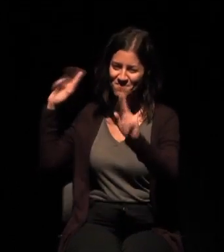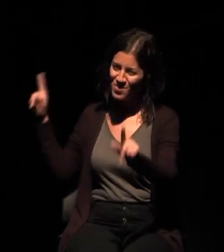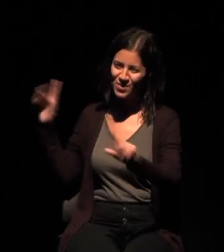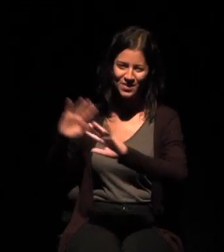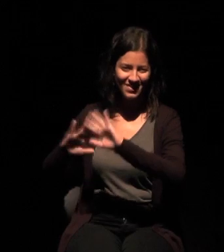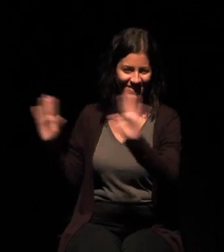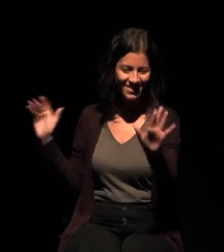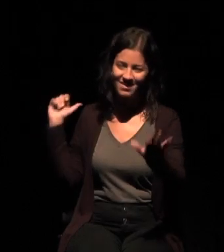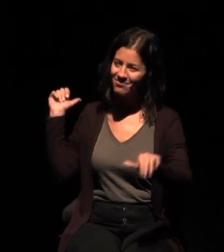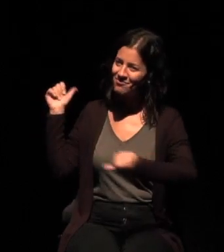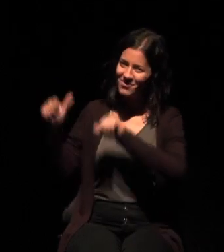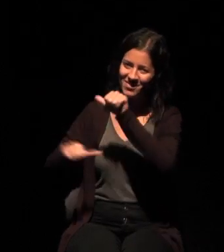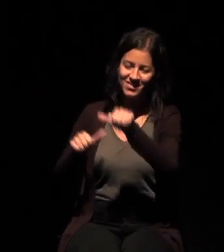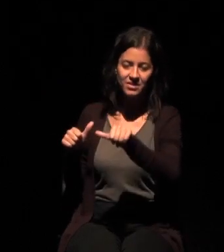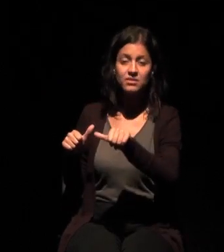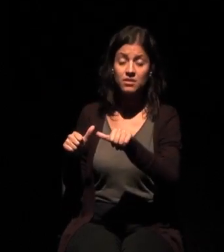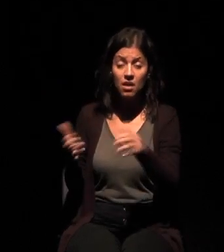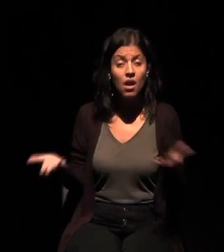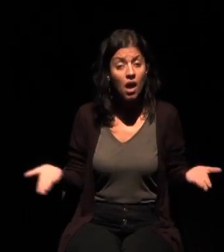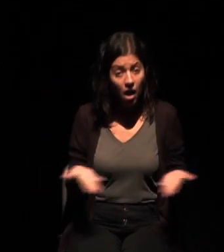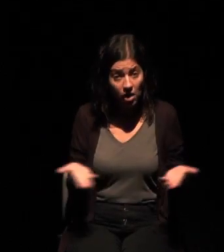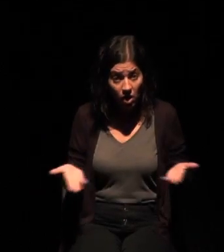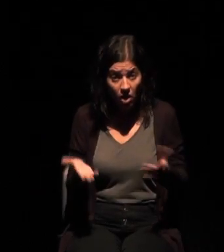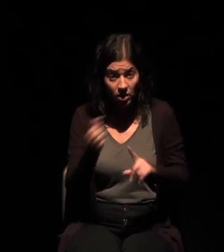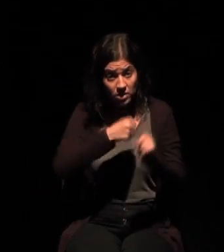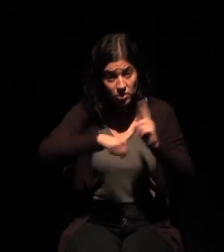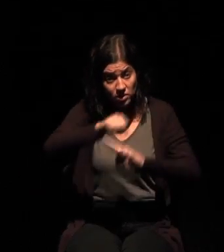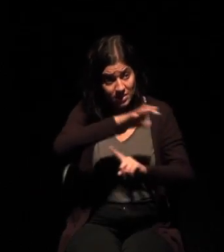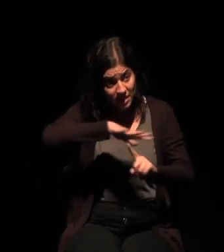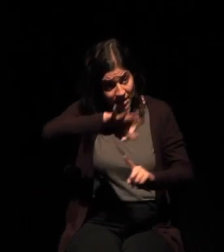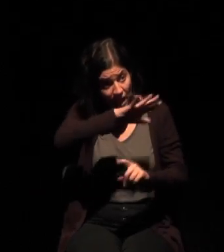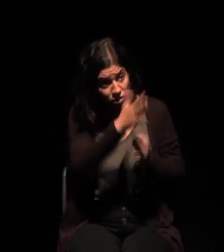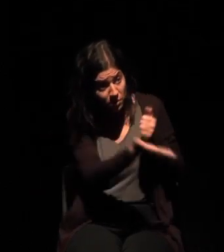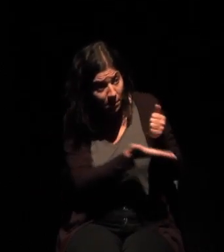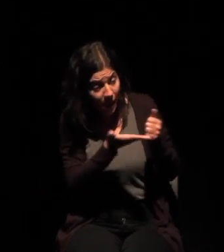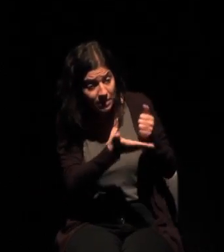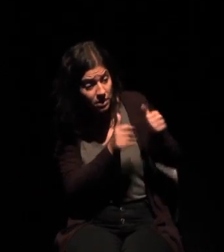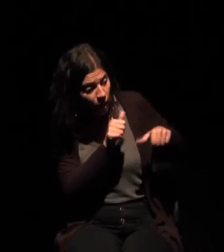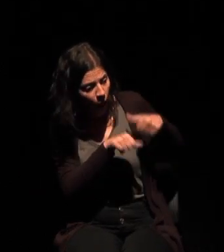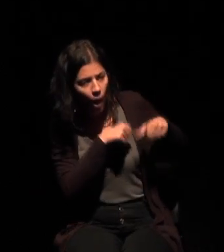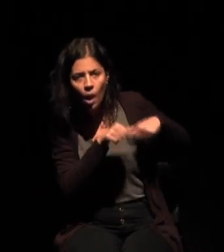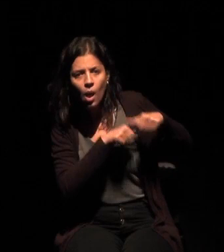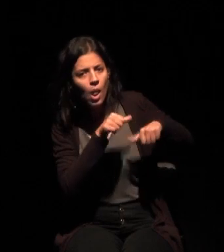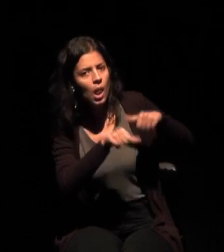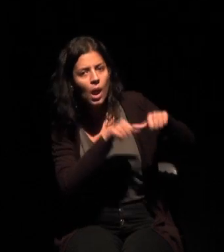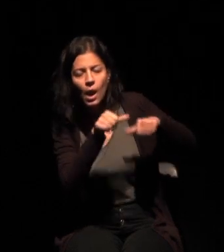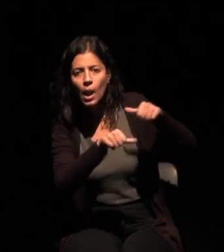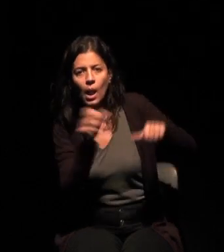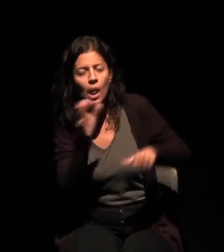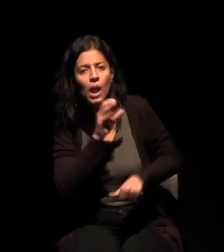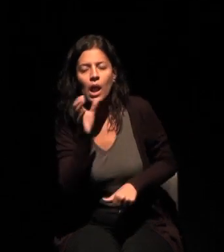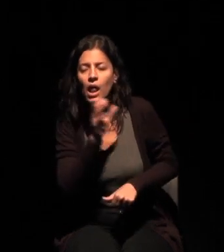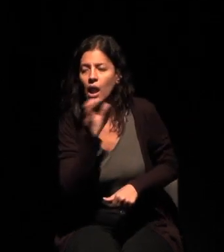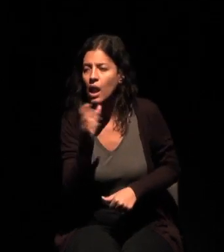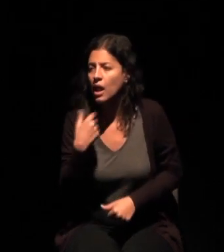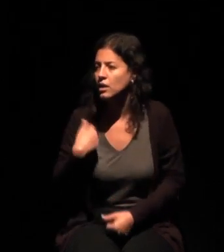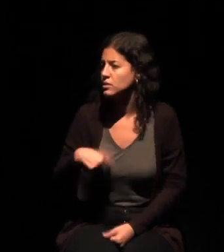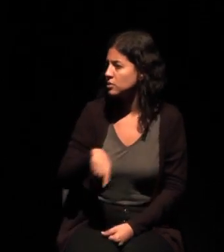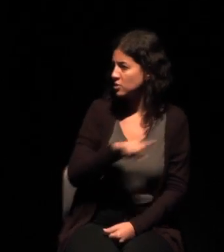outra e equilíbrio estrutura chegar ela própria está a mudar os claramente e nós